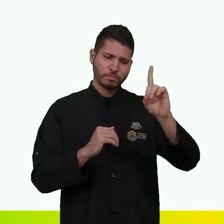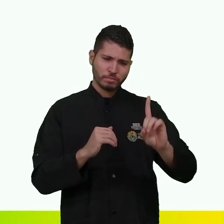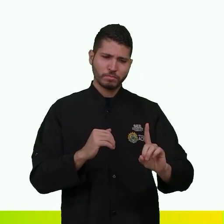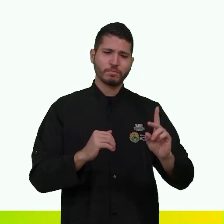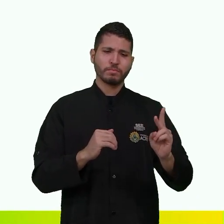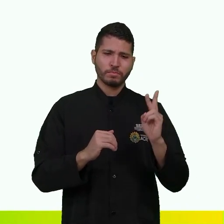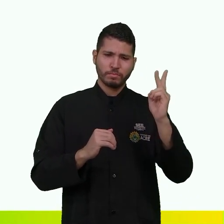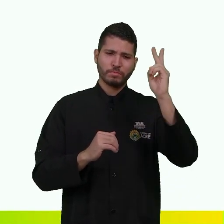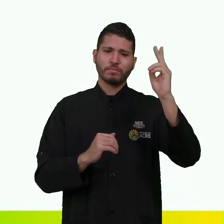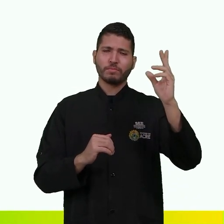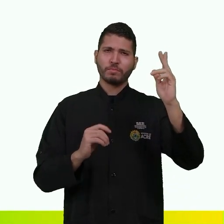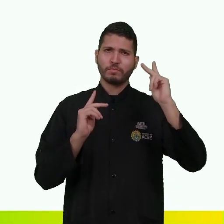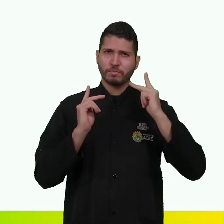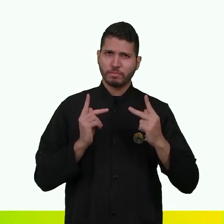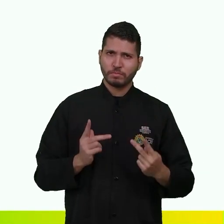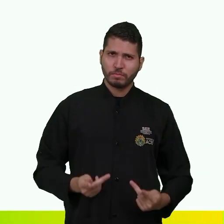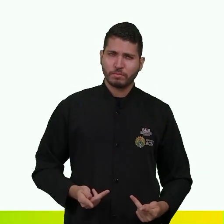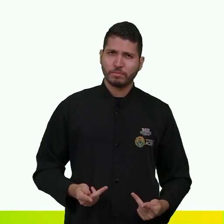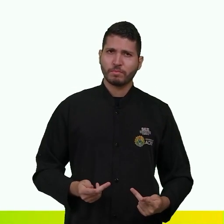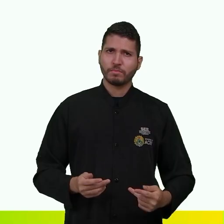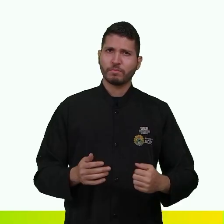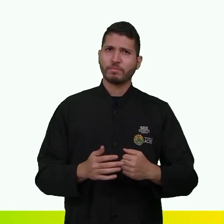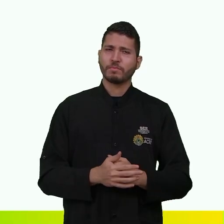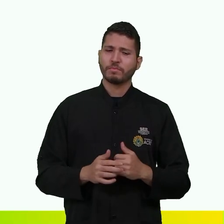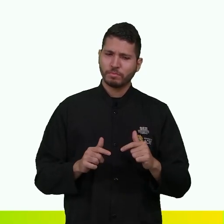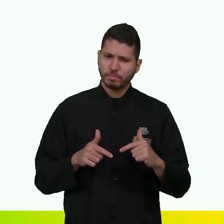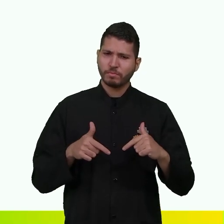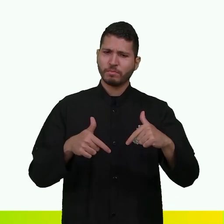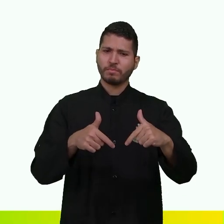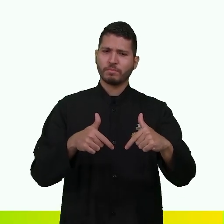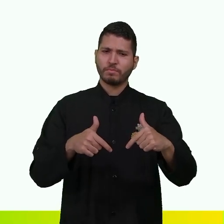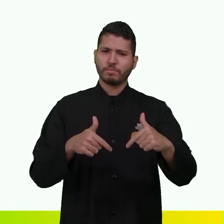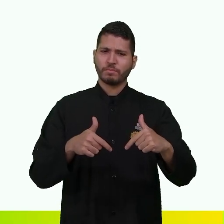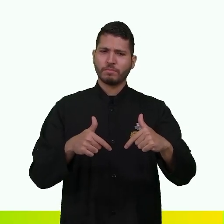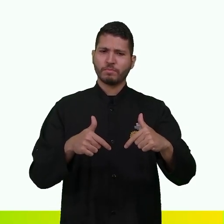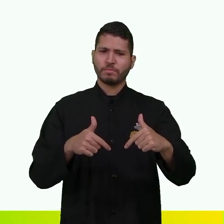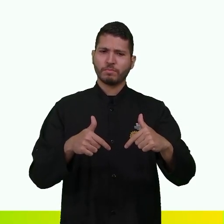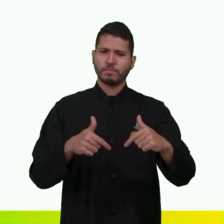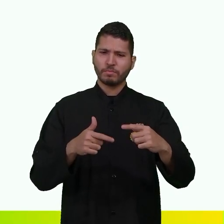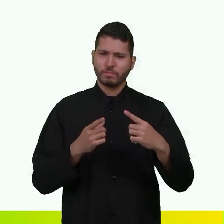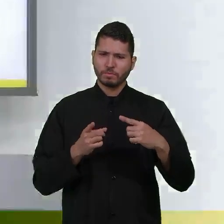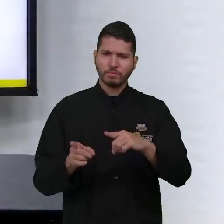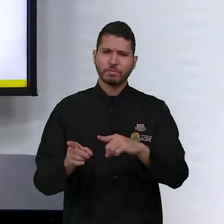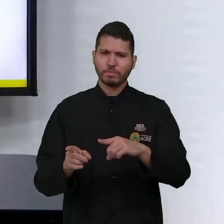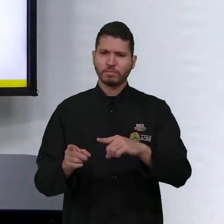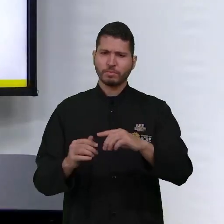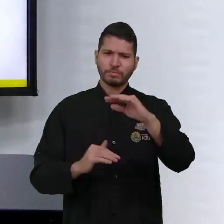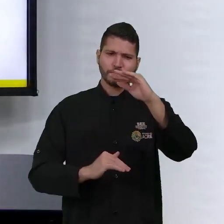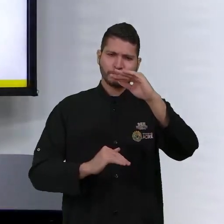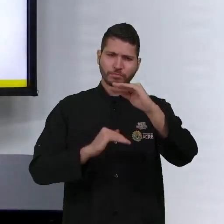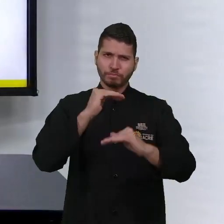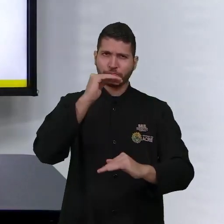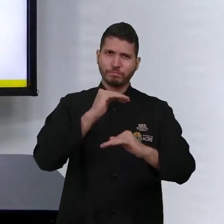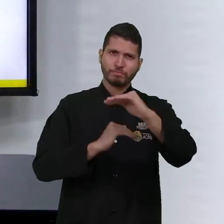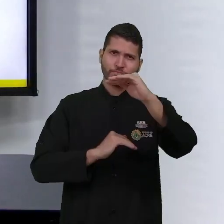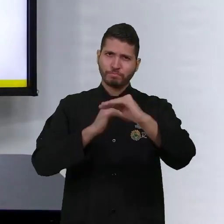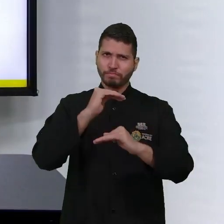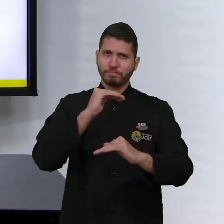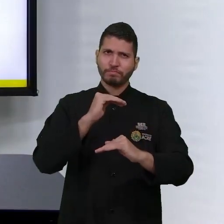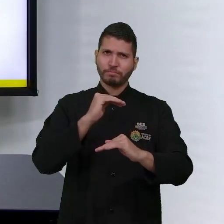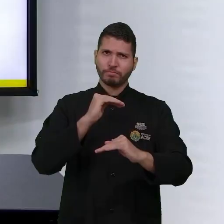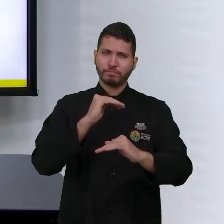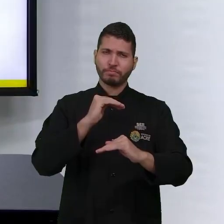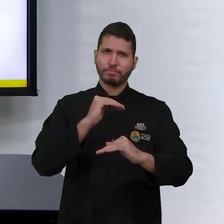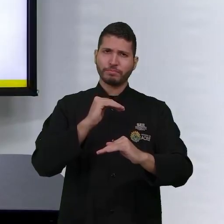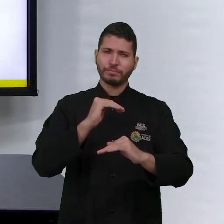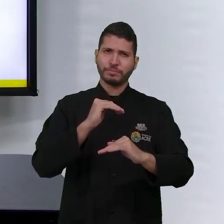a necessidade de se combater a desigualdade, porque através disso nós podemos ter políticas públicas mais eficazes,